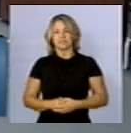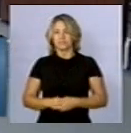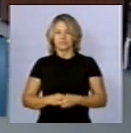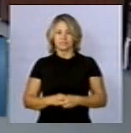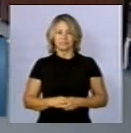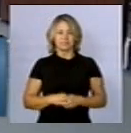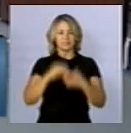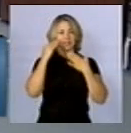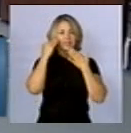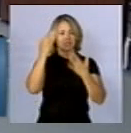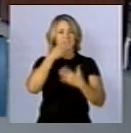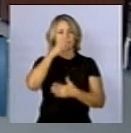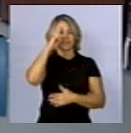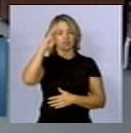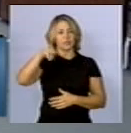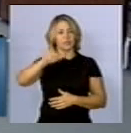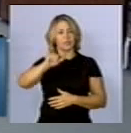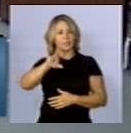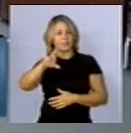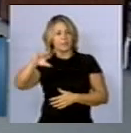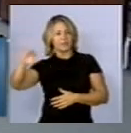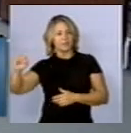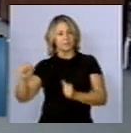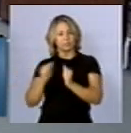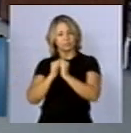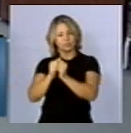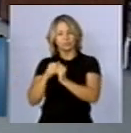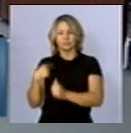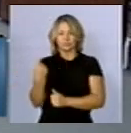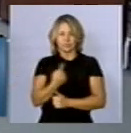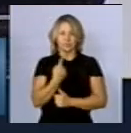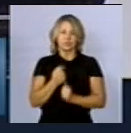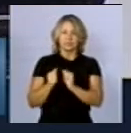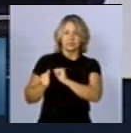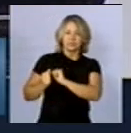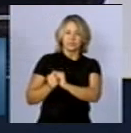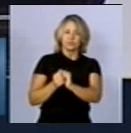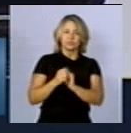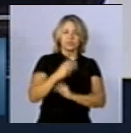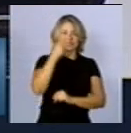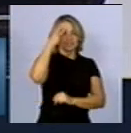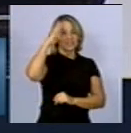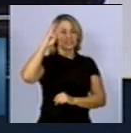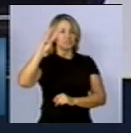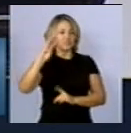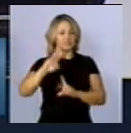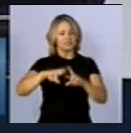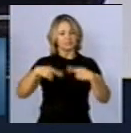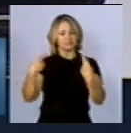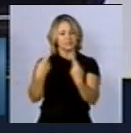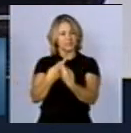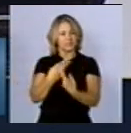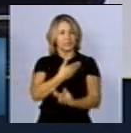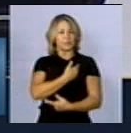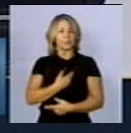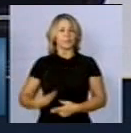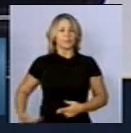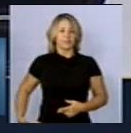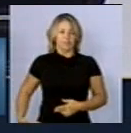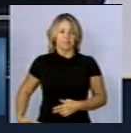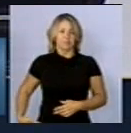ao Dr Mário José guise que conosco acompanhou esses três dias de audiência pública